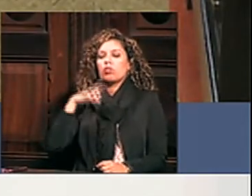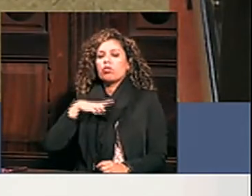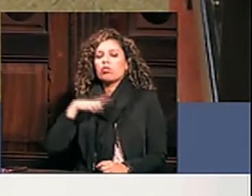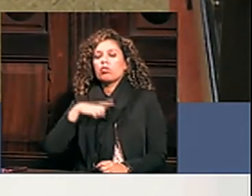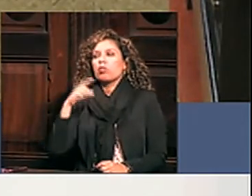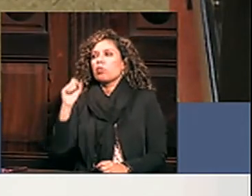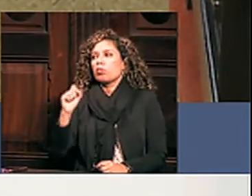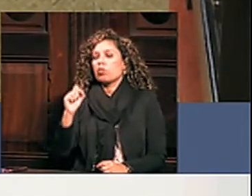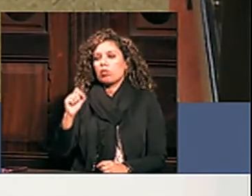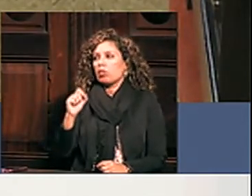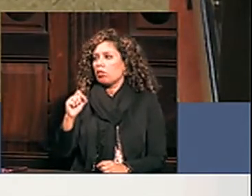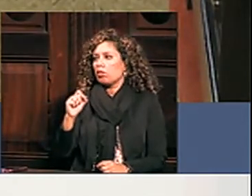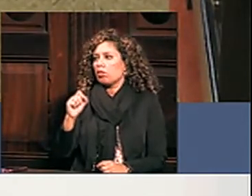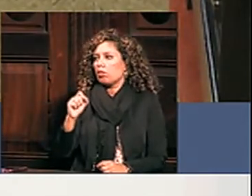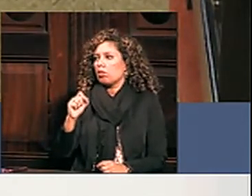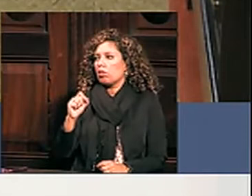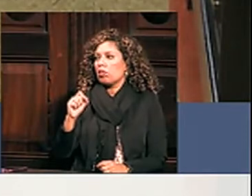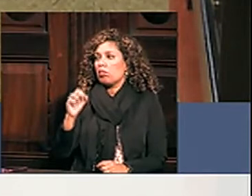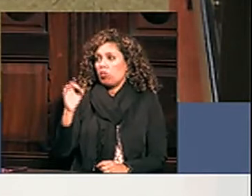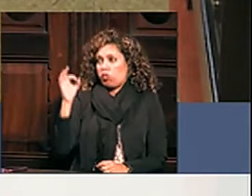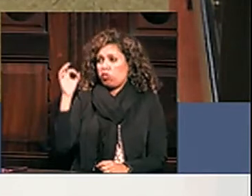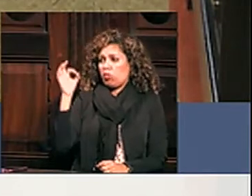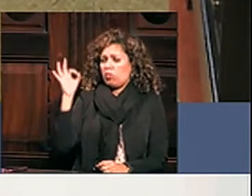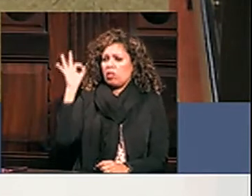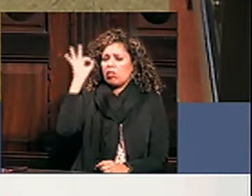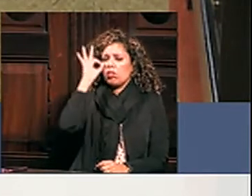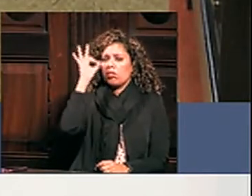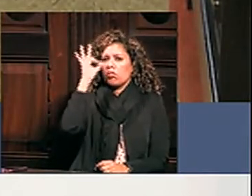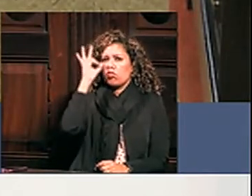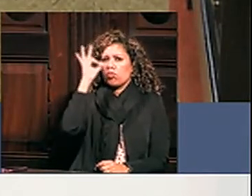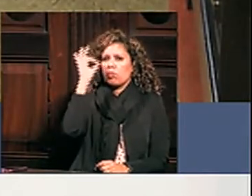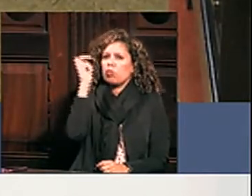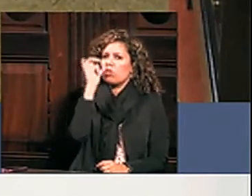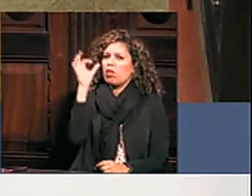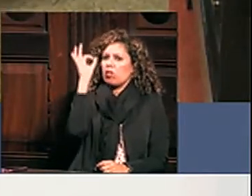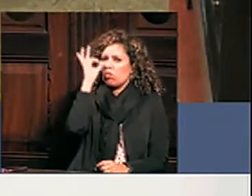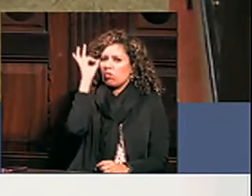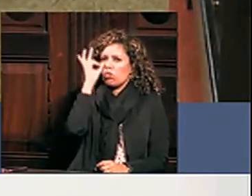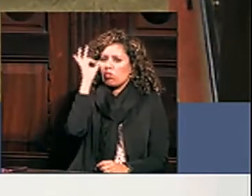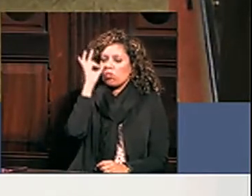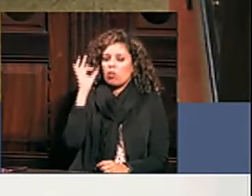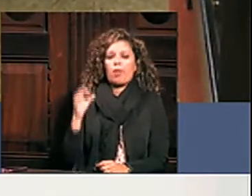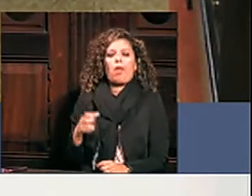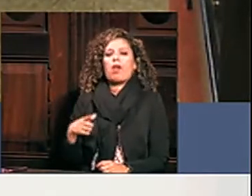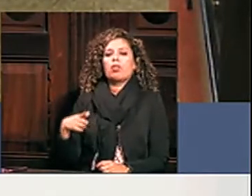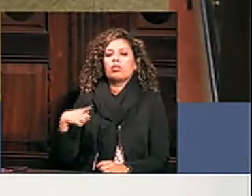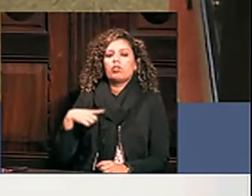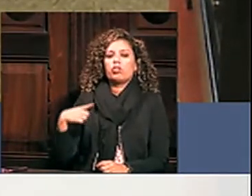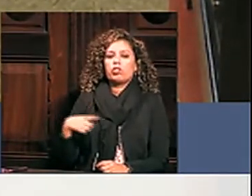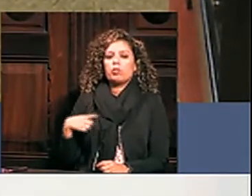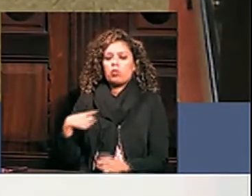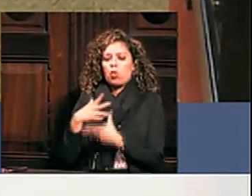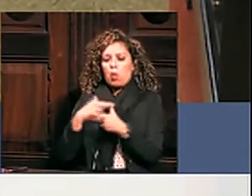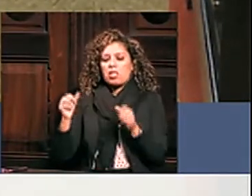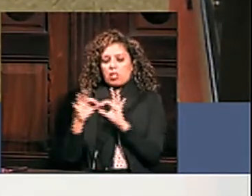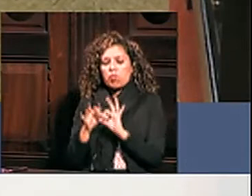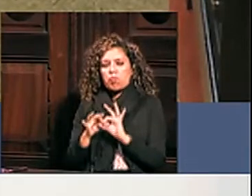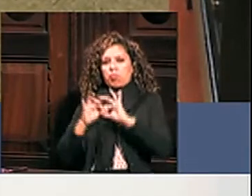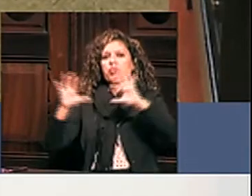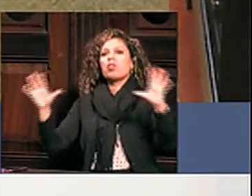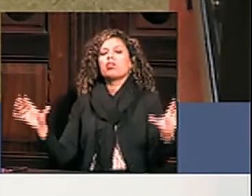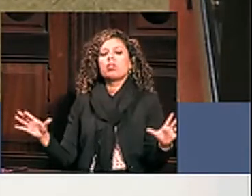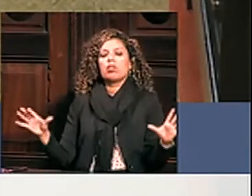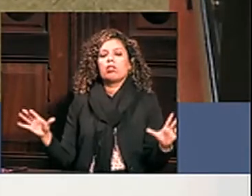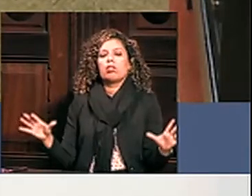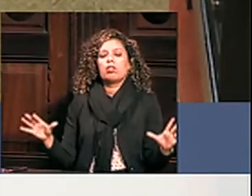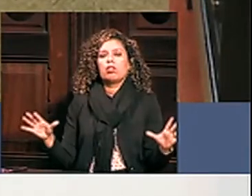é um liberalismo